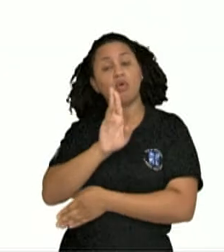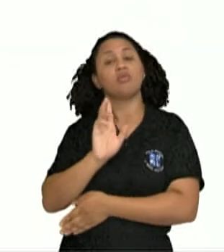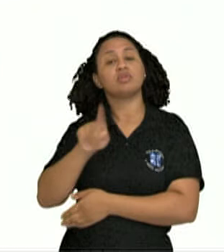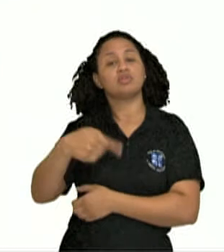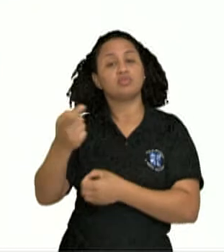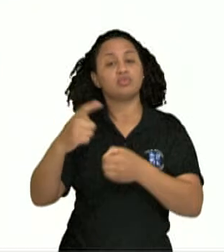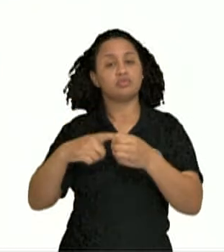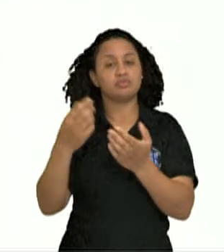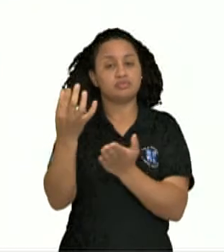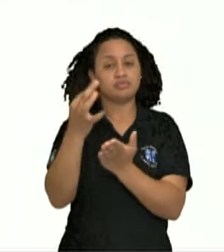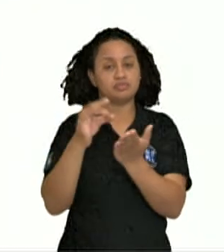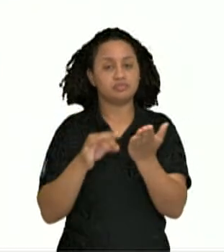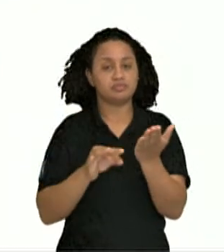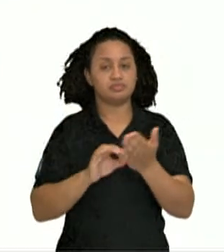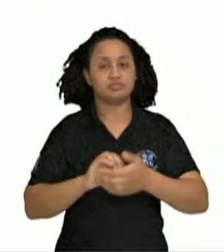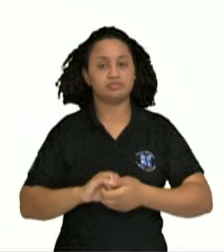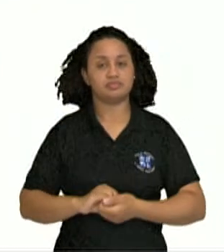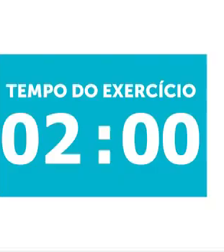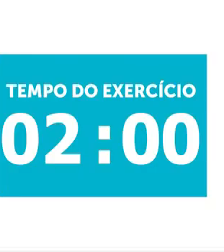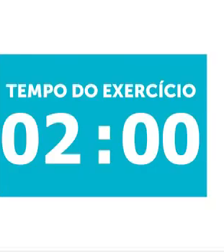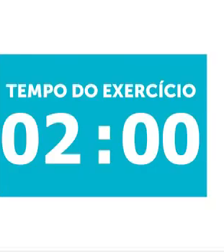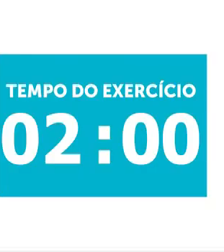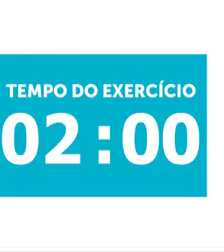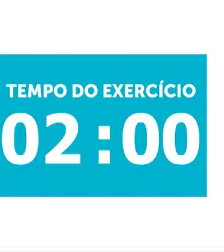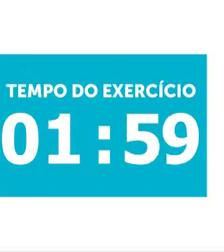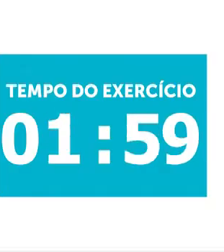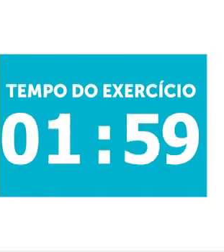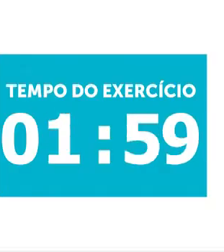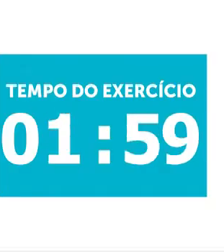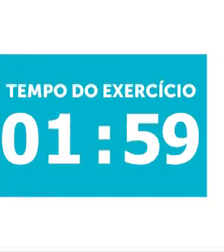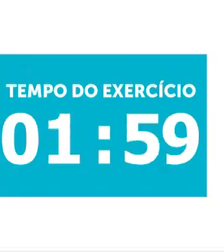gente já volta para conferir as respostas.